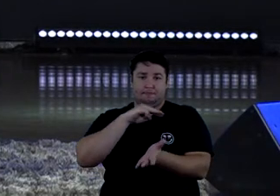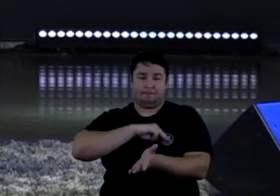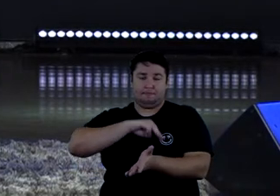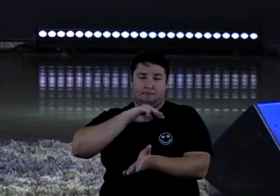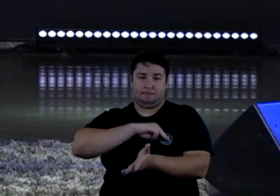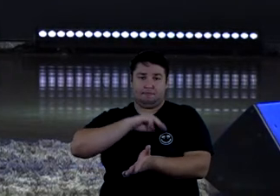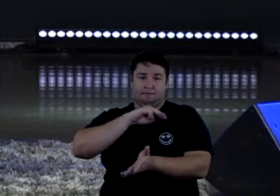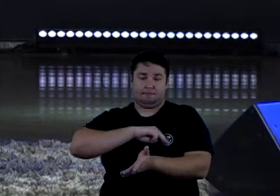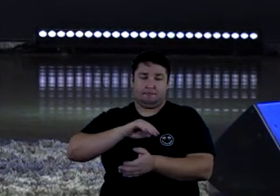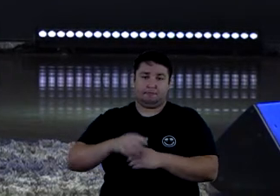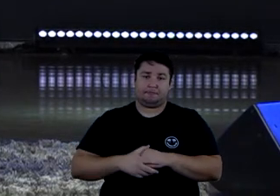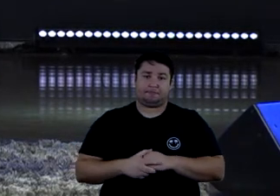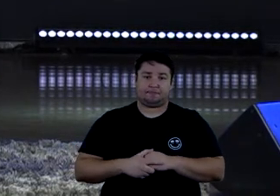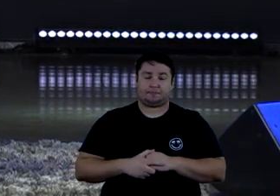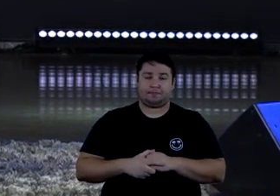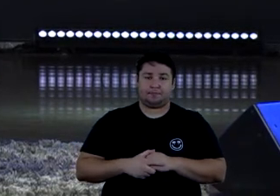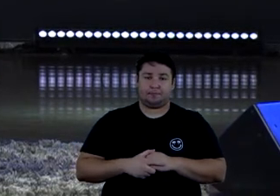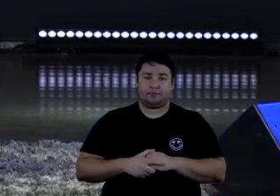Mateus.